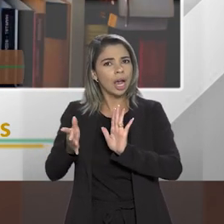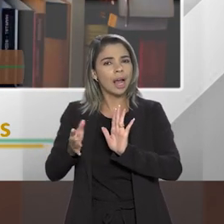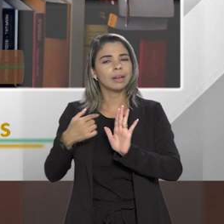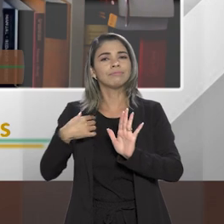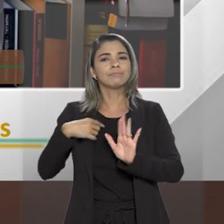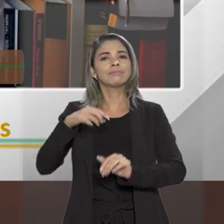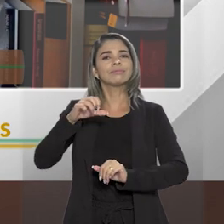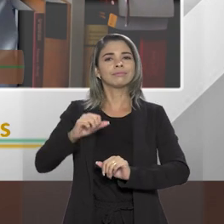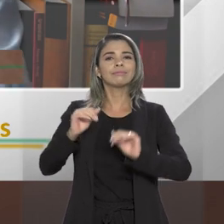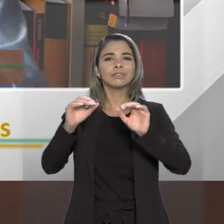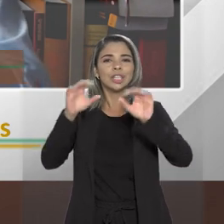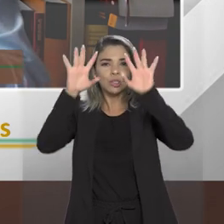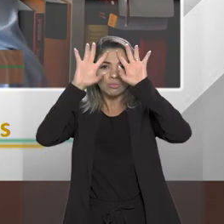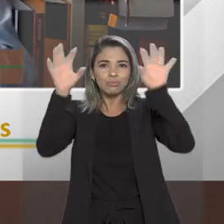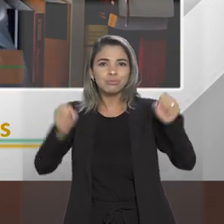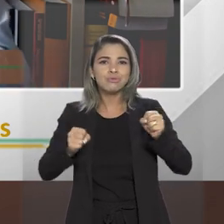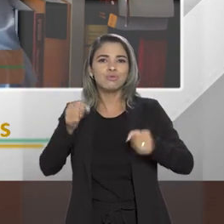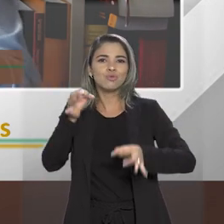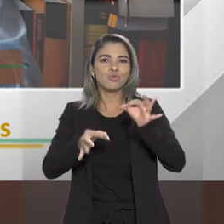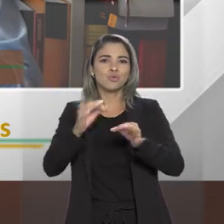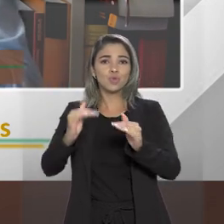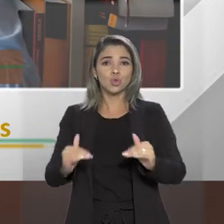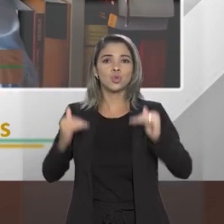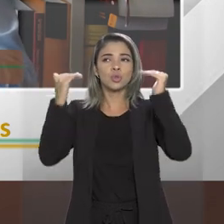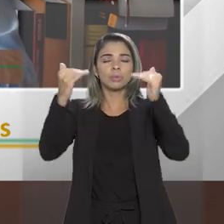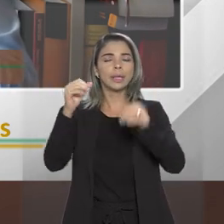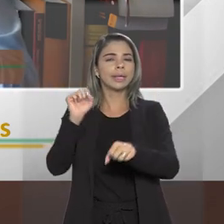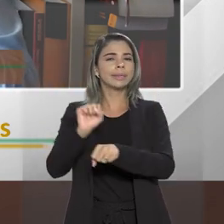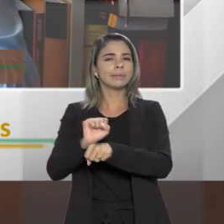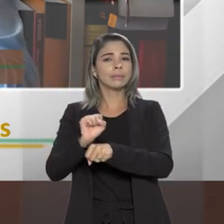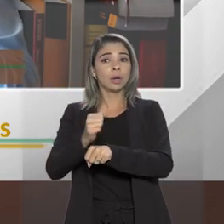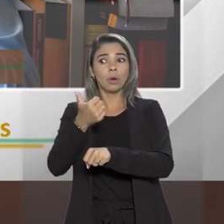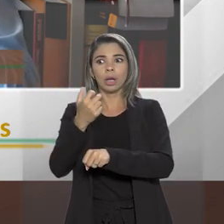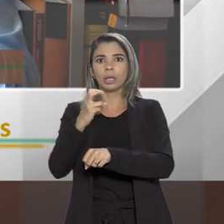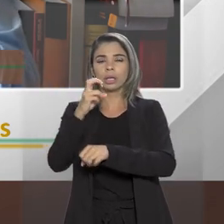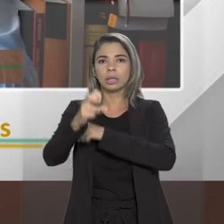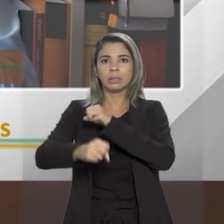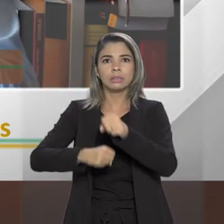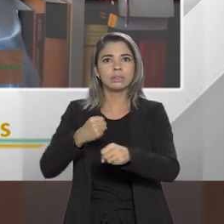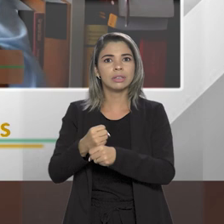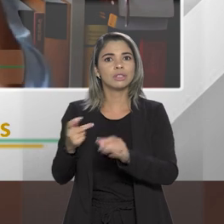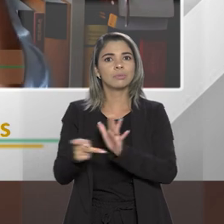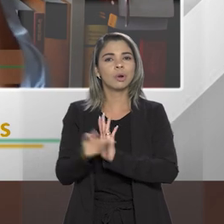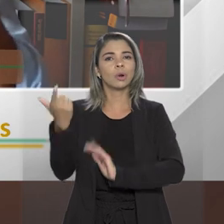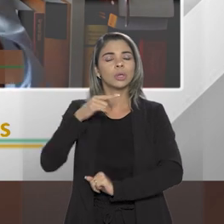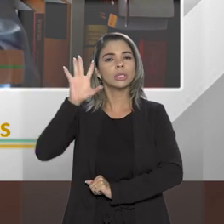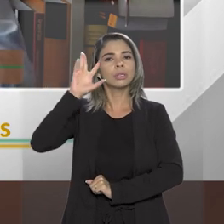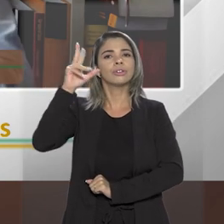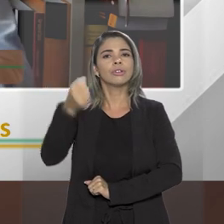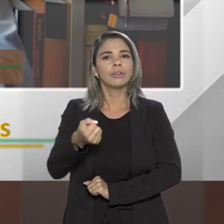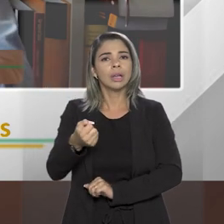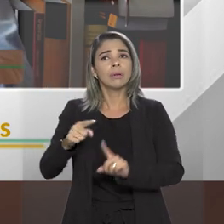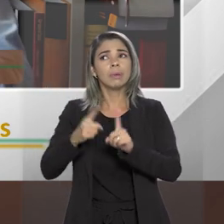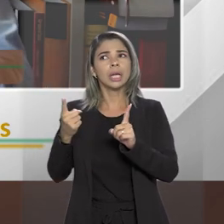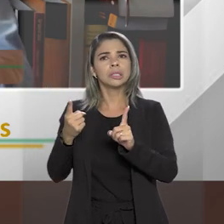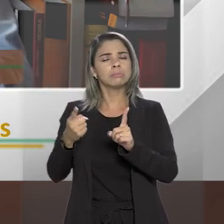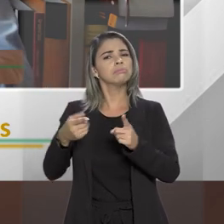conseguiu. O Supremo esperou dizer 15 anos para poder decidir isso. E ao decidir, decidiu com muita